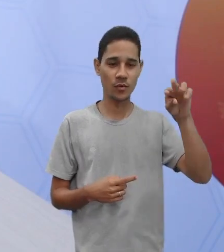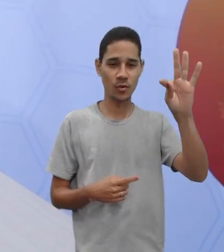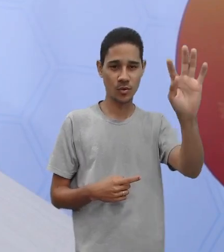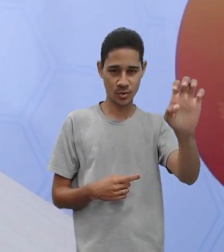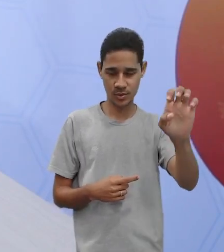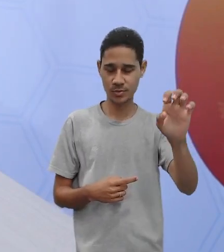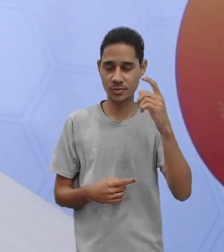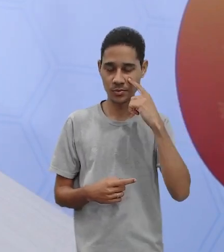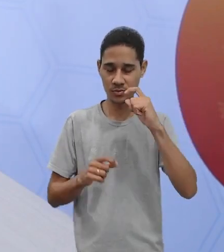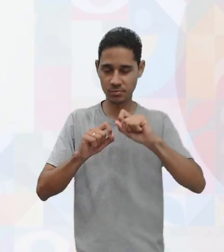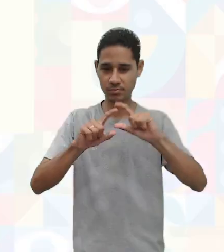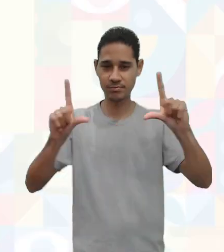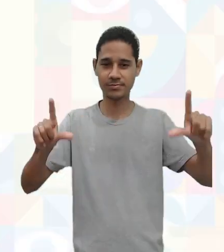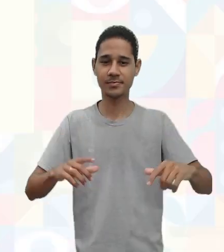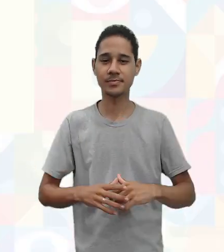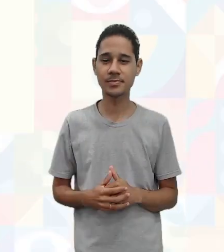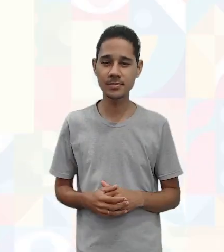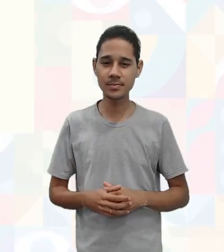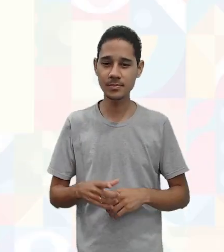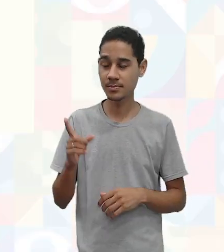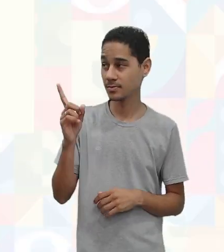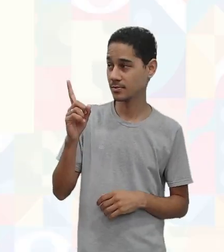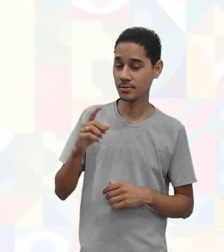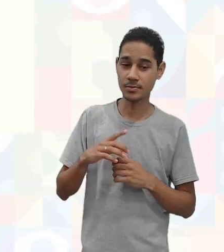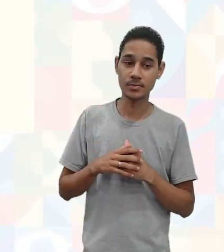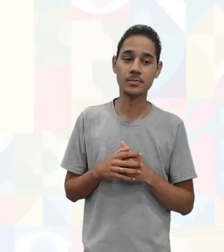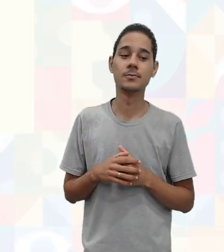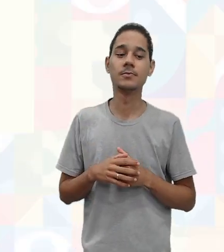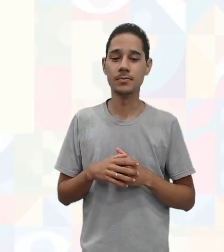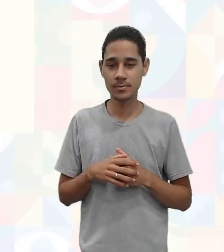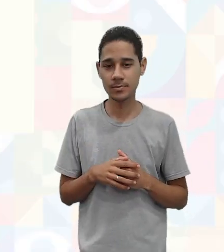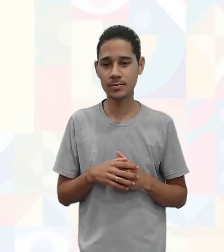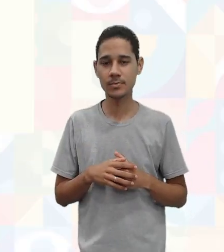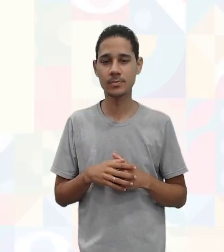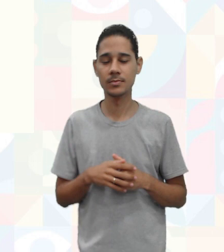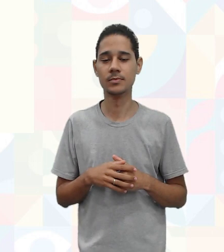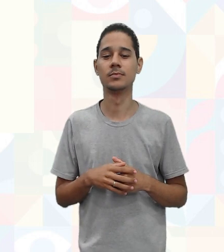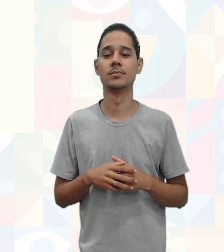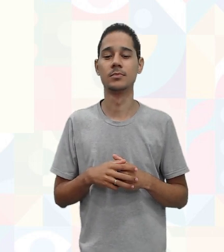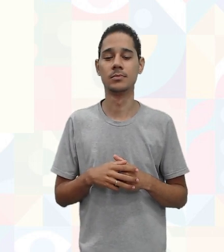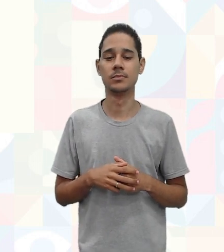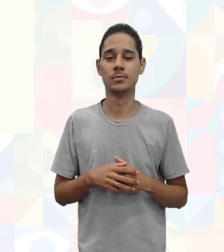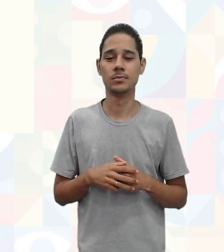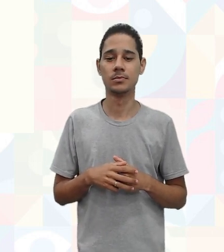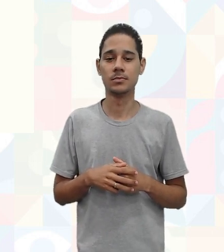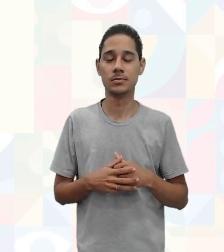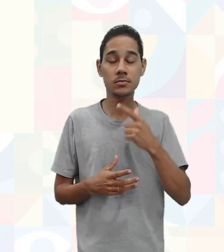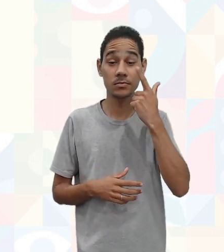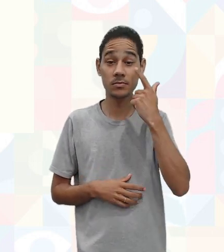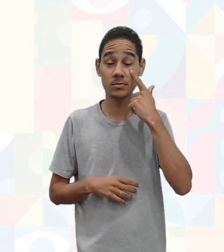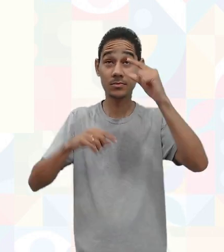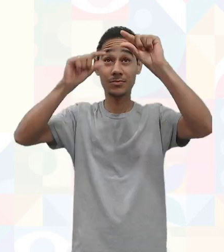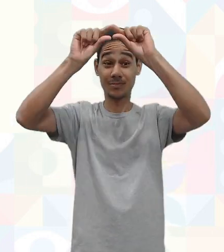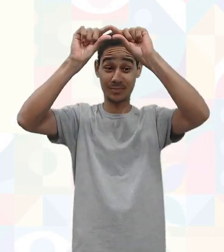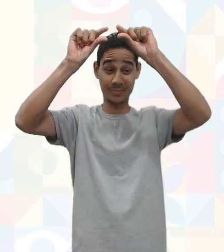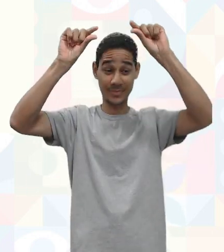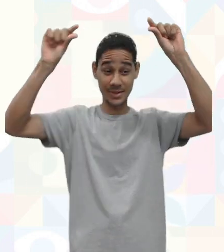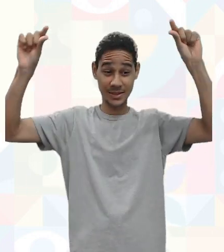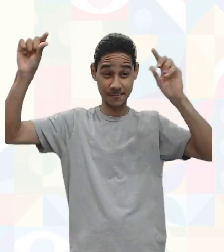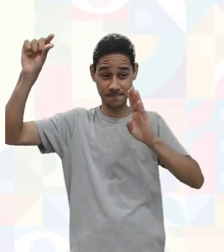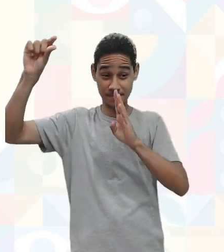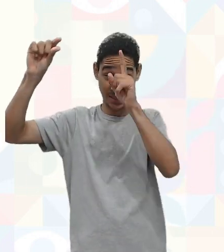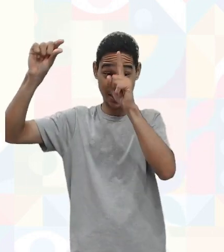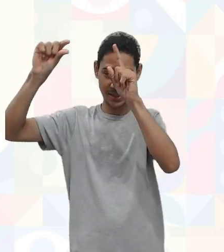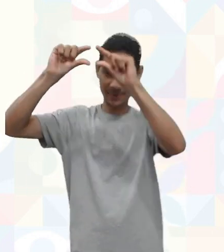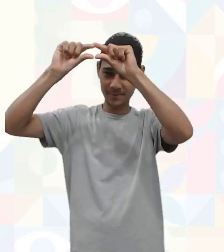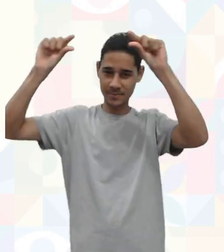Vamos colocar na tela aí, por gentileza, o código aqui do computador. Então, vamos lá. Veja que no topo aqui a gente tem